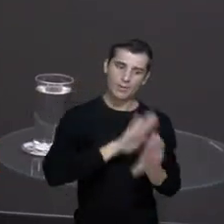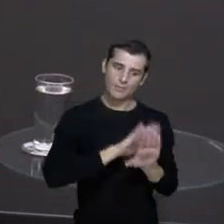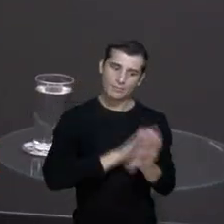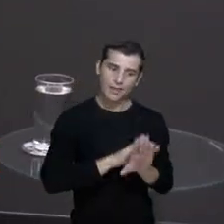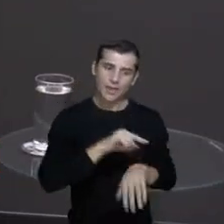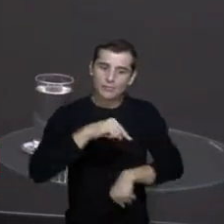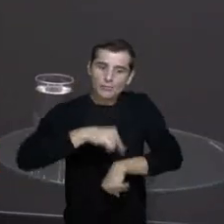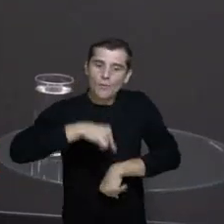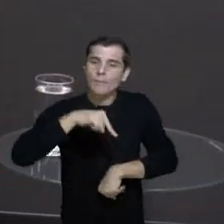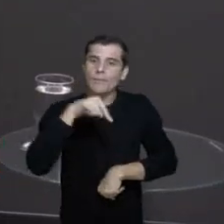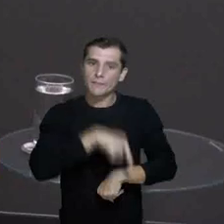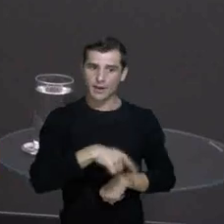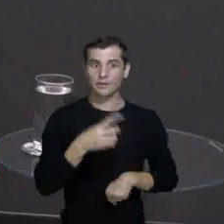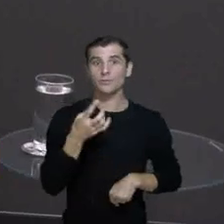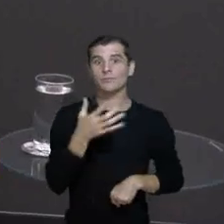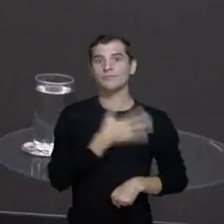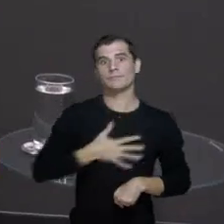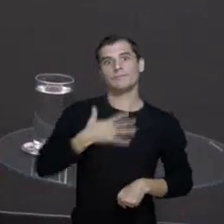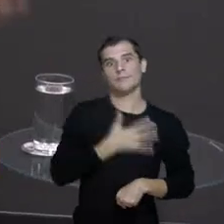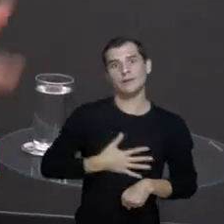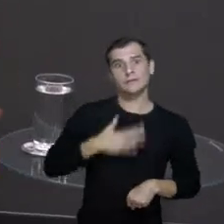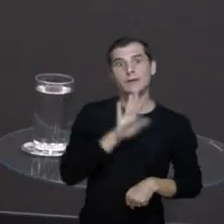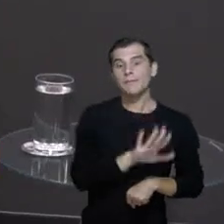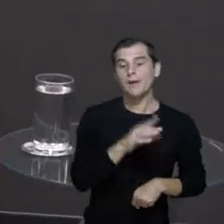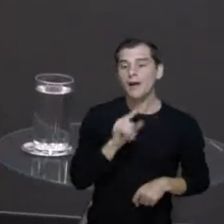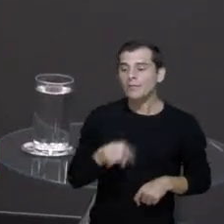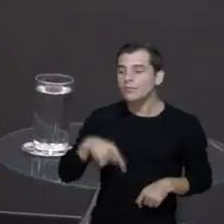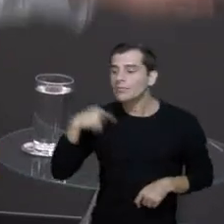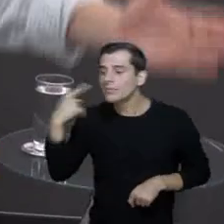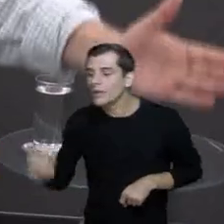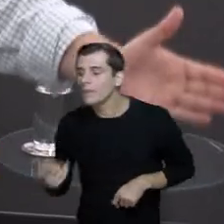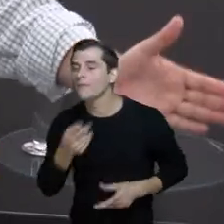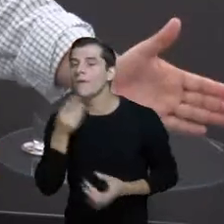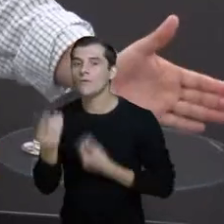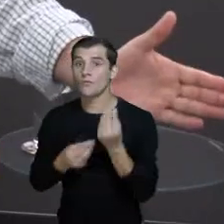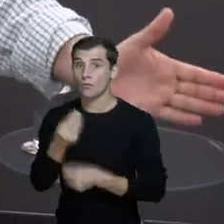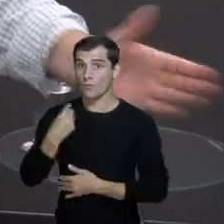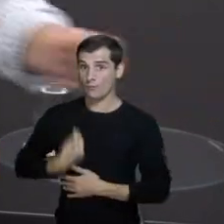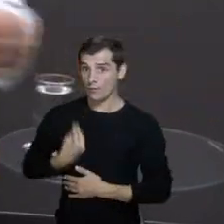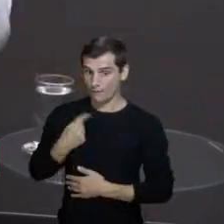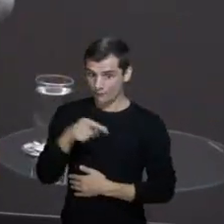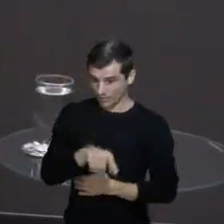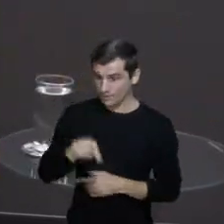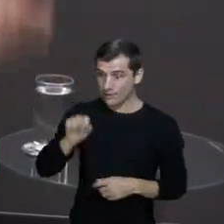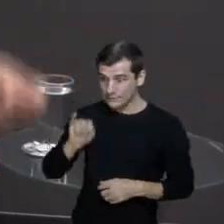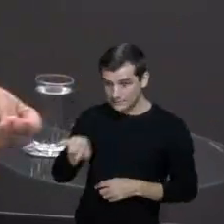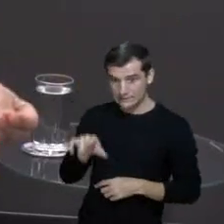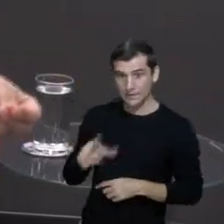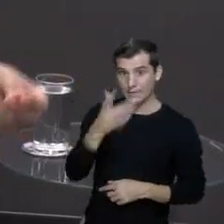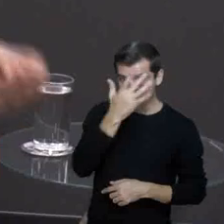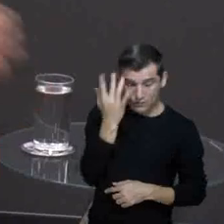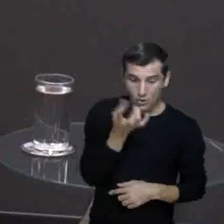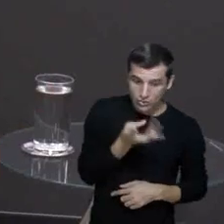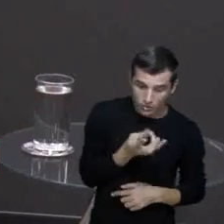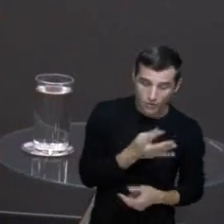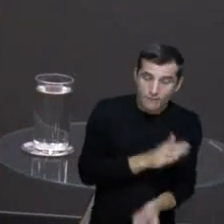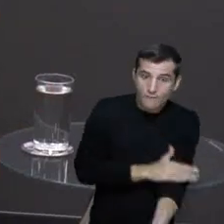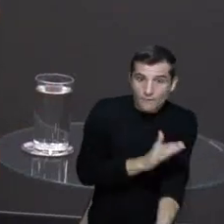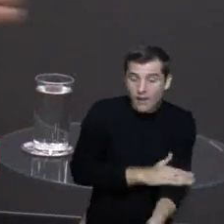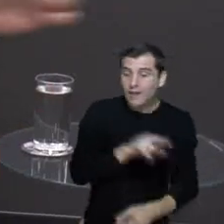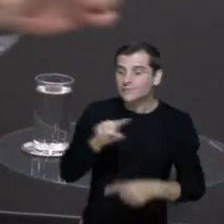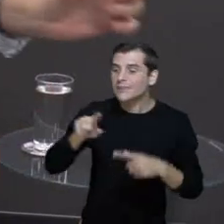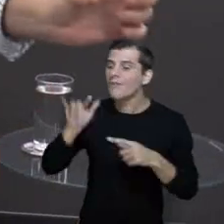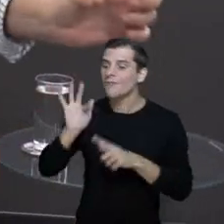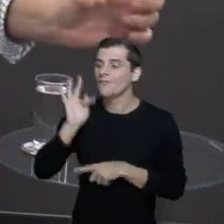consequência do uso dessa droga aonde você vai chegar você vai runar a sua vida né você vai se matar em vida quer dizer o prazer